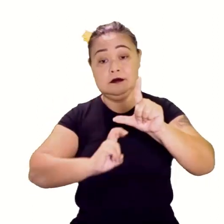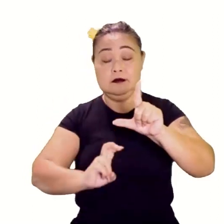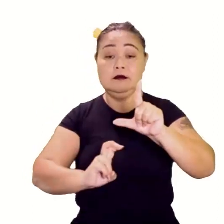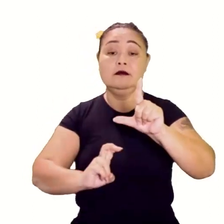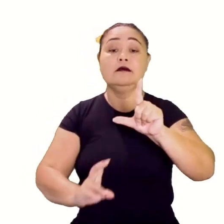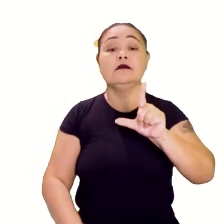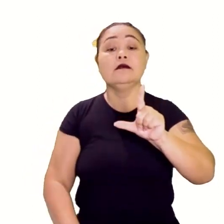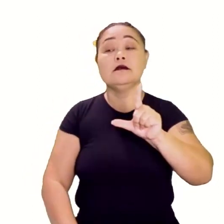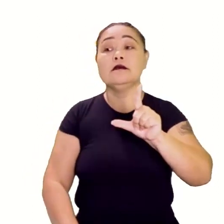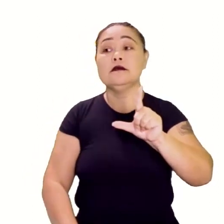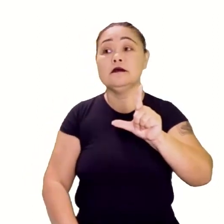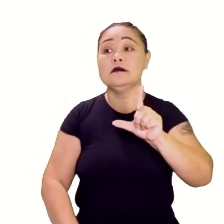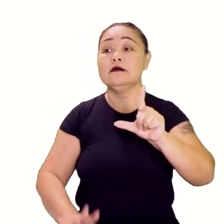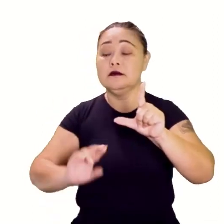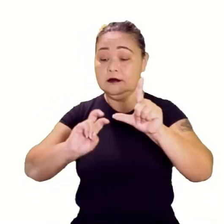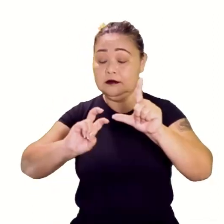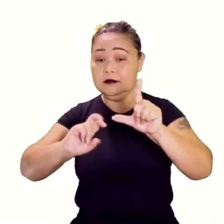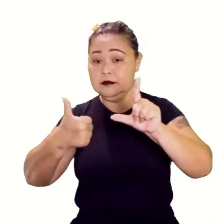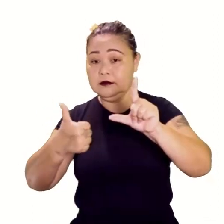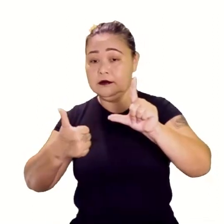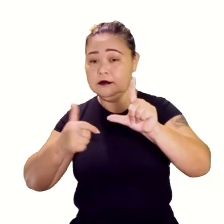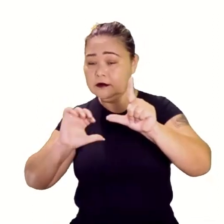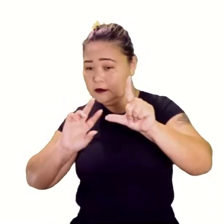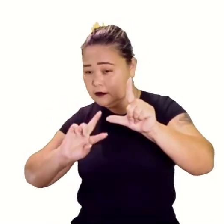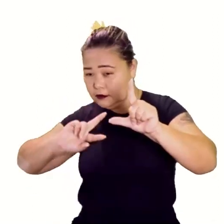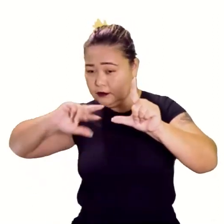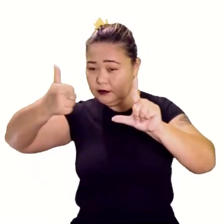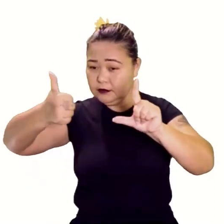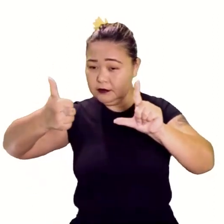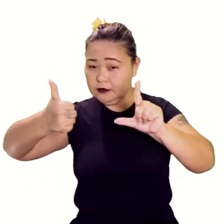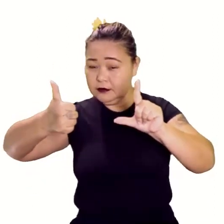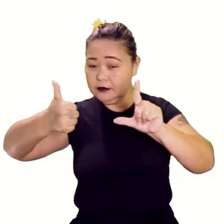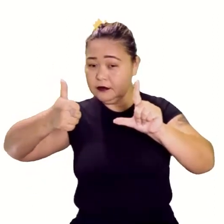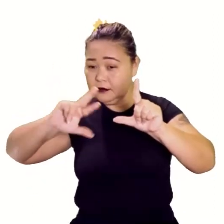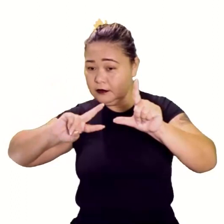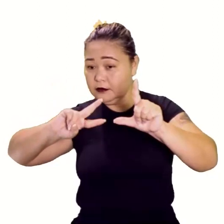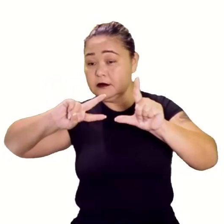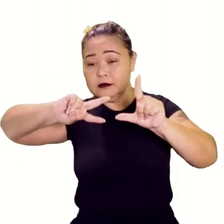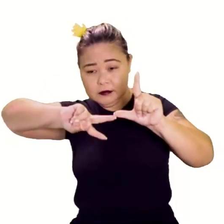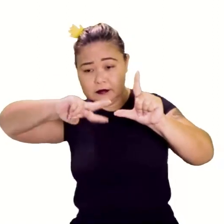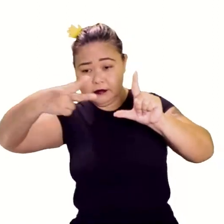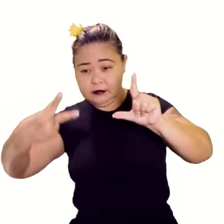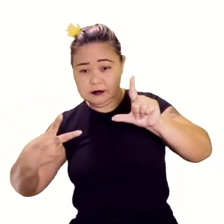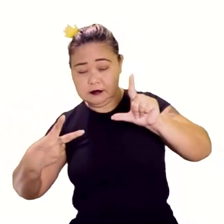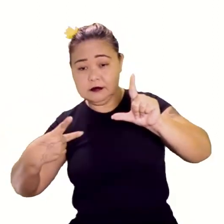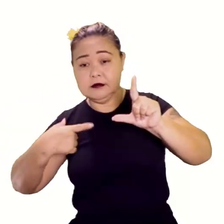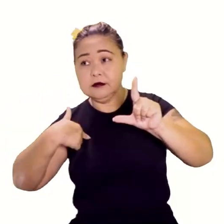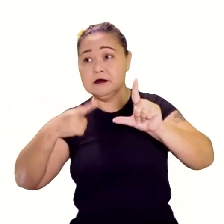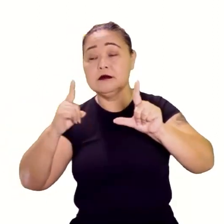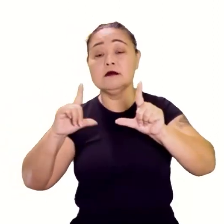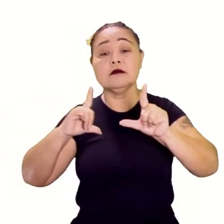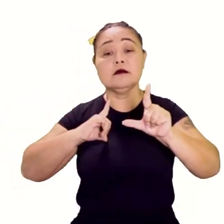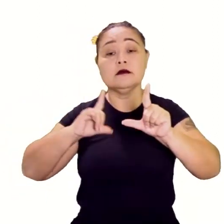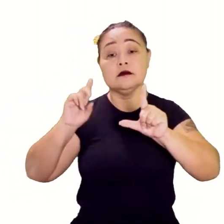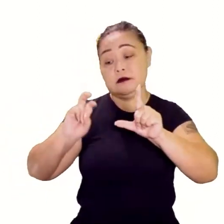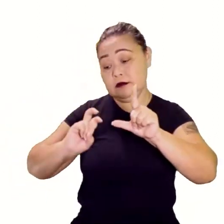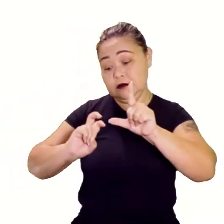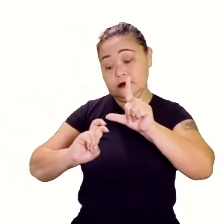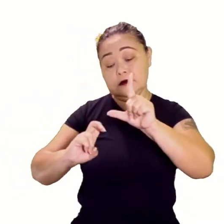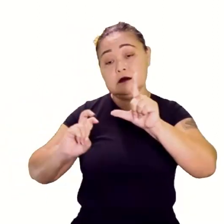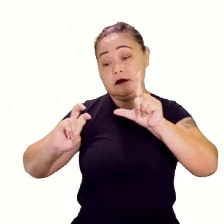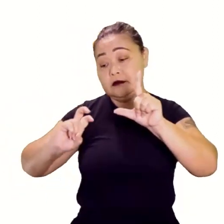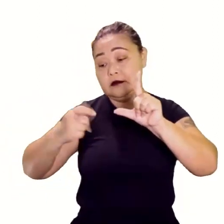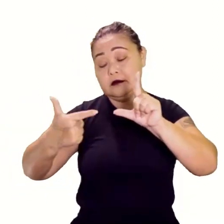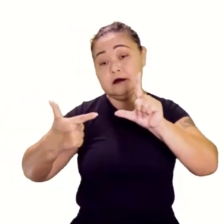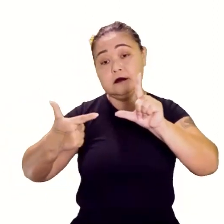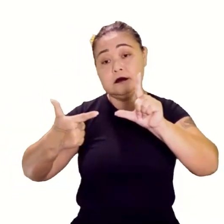base 5. Então, 5 ao quadrado pode virar e ficar 5 elevado a menos 2? Podemos fazer isso. Então, esse 5 ao quadrado,